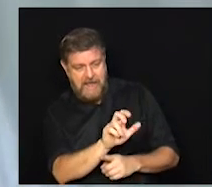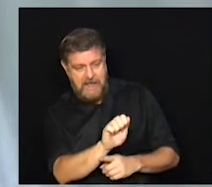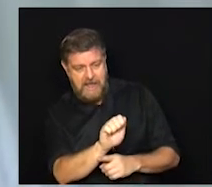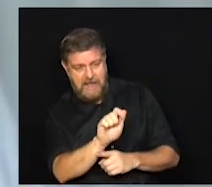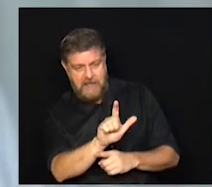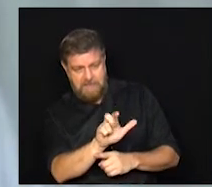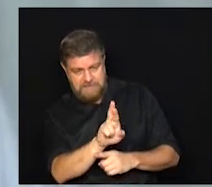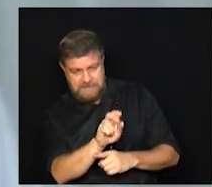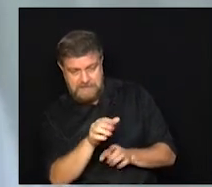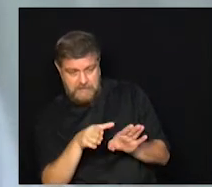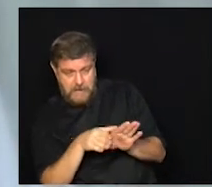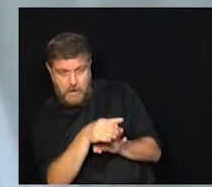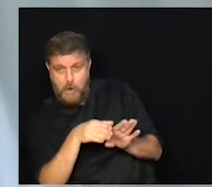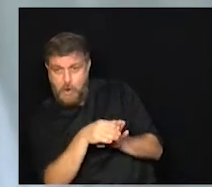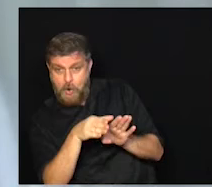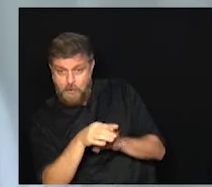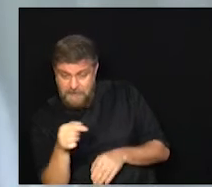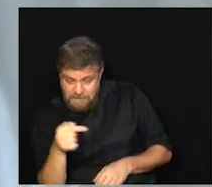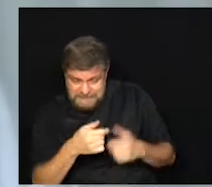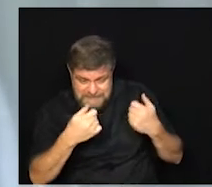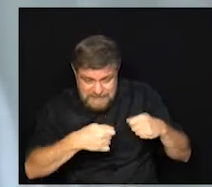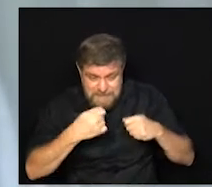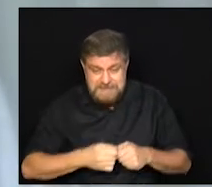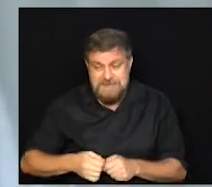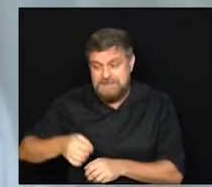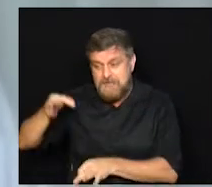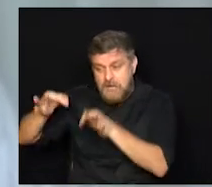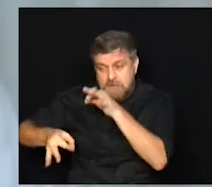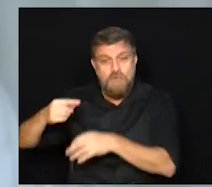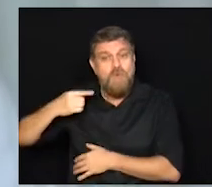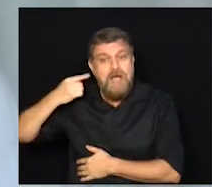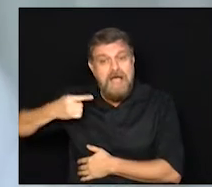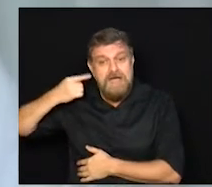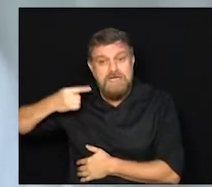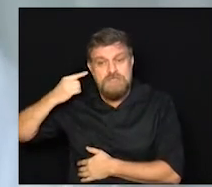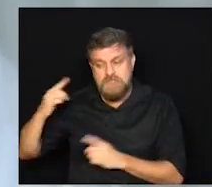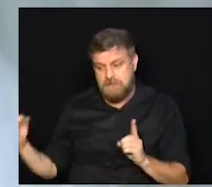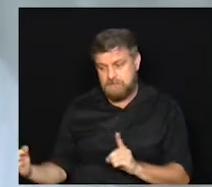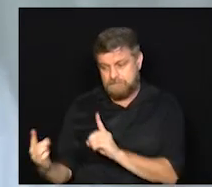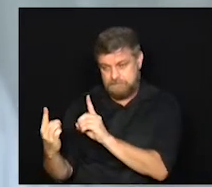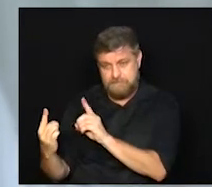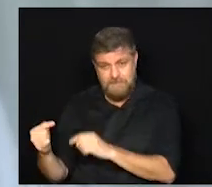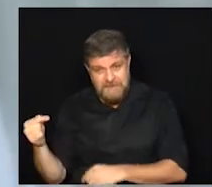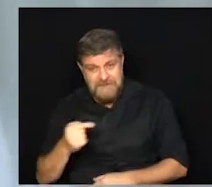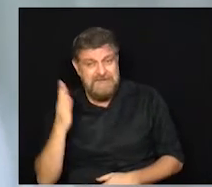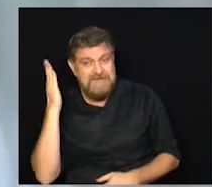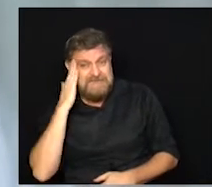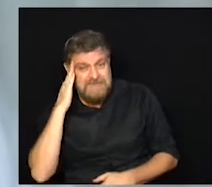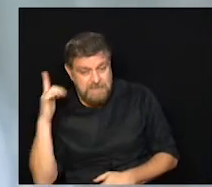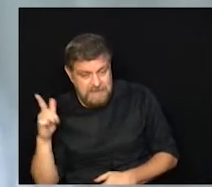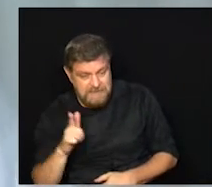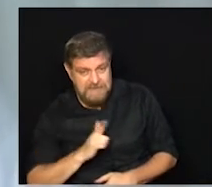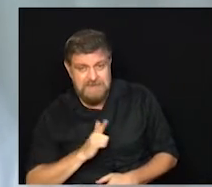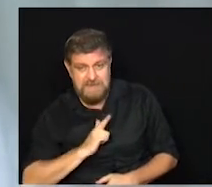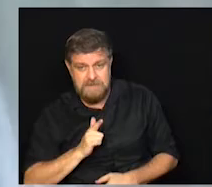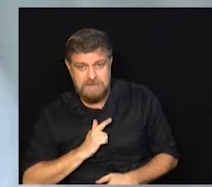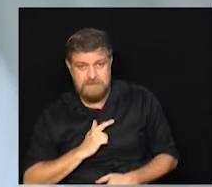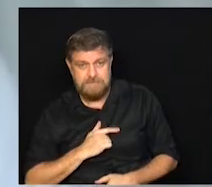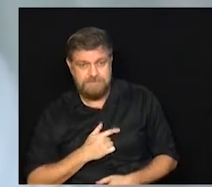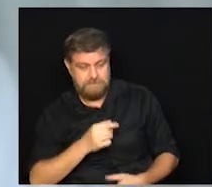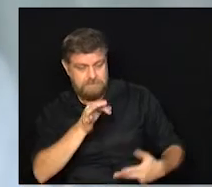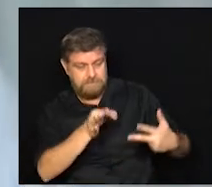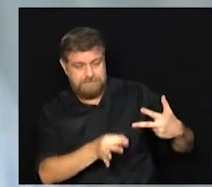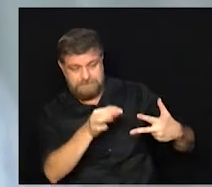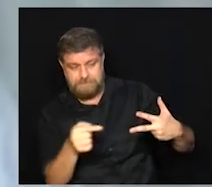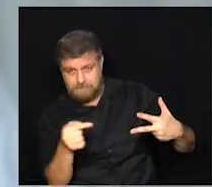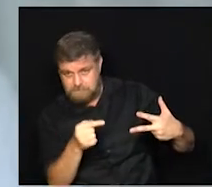procurar uma orientação jurídica, tá? Para ver se o caso dela é também até de levar ao Poder Judiciário, porque